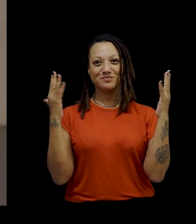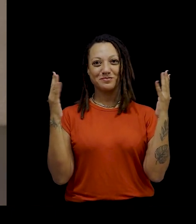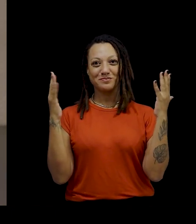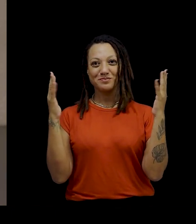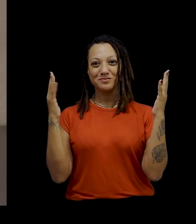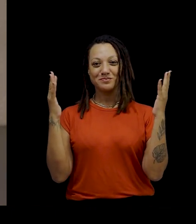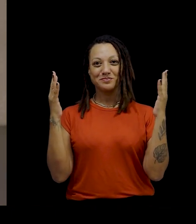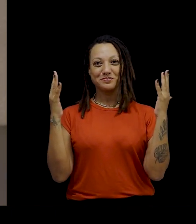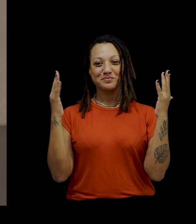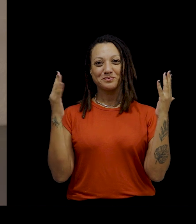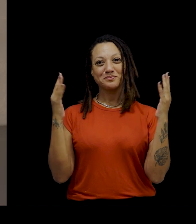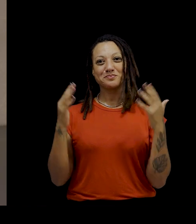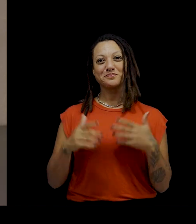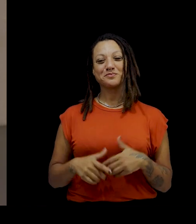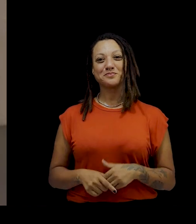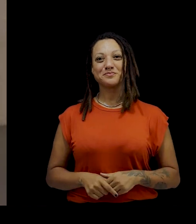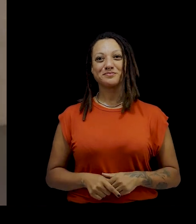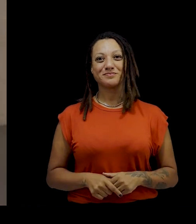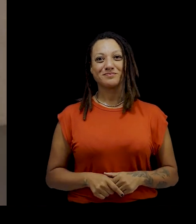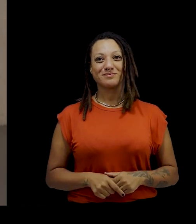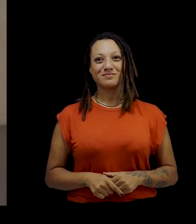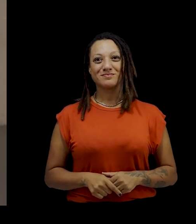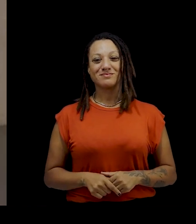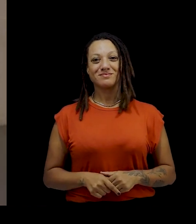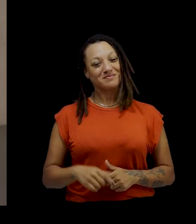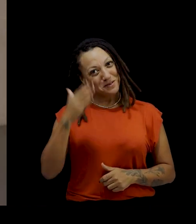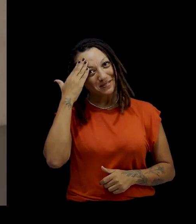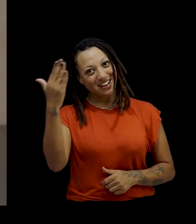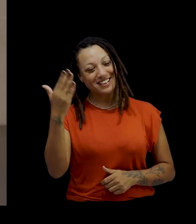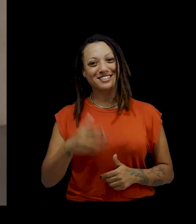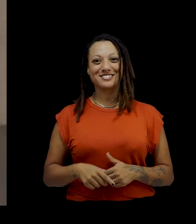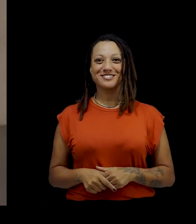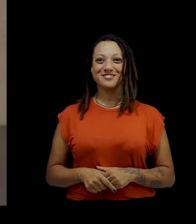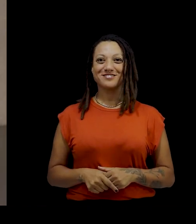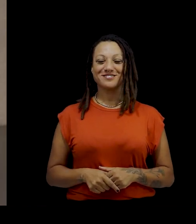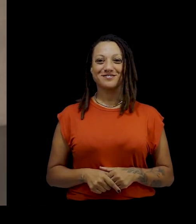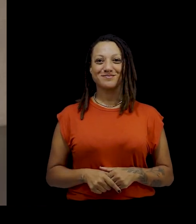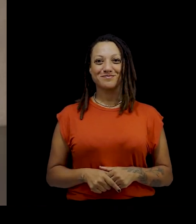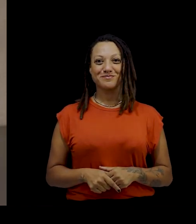Obrigada, gente.